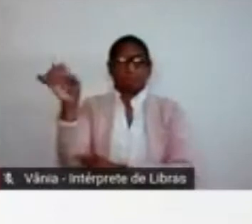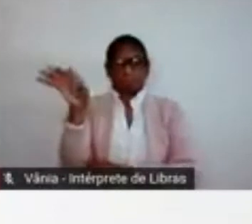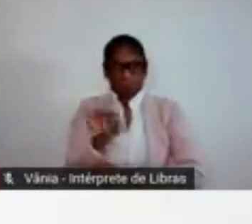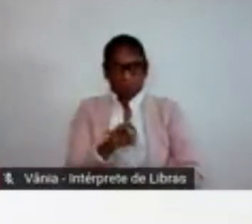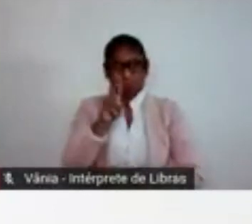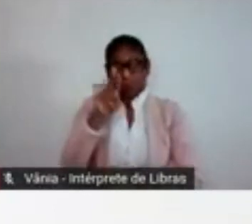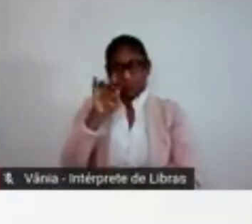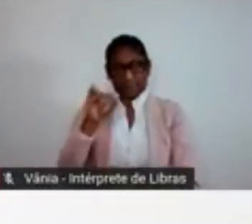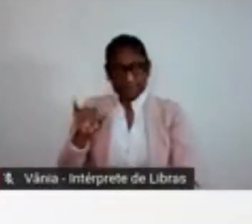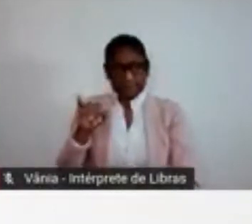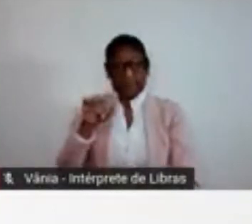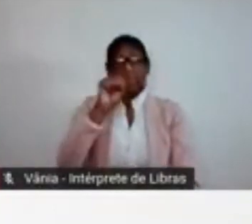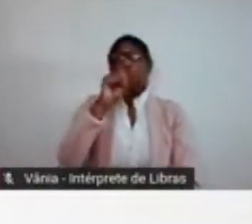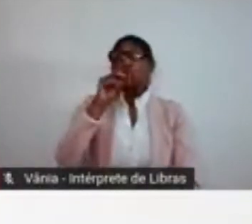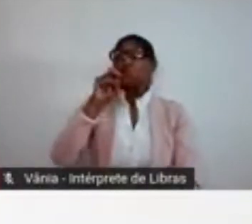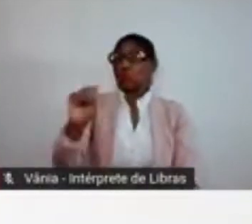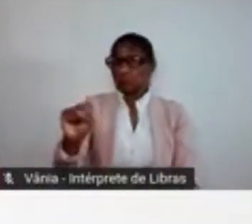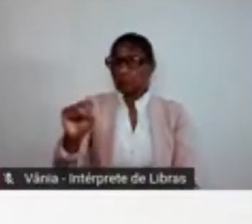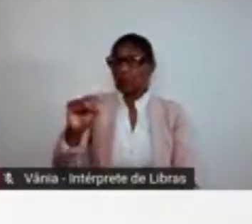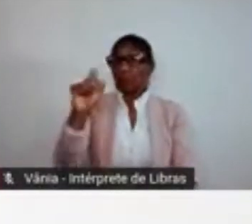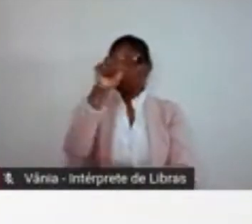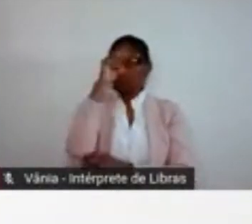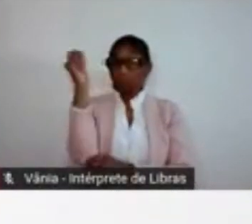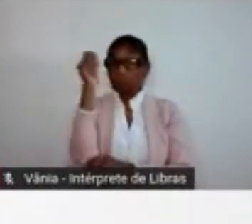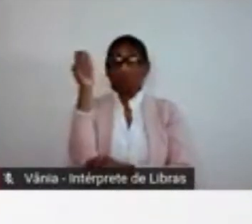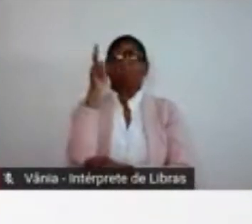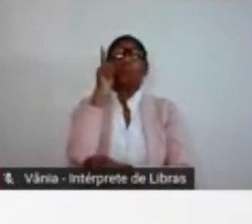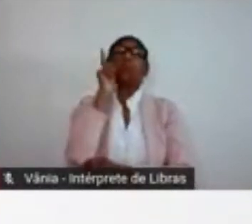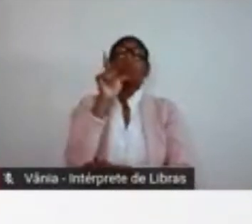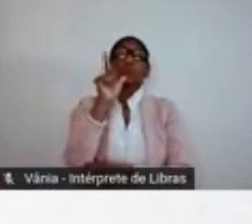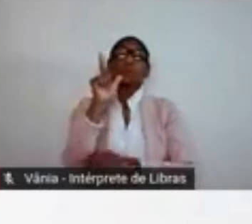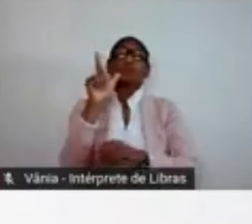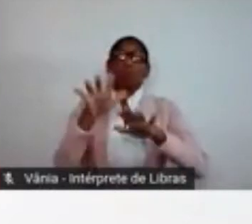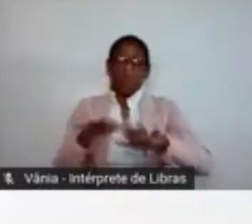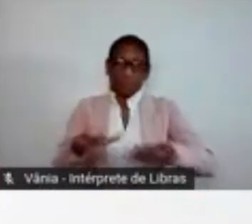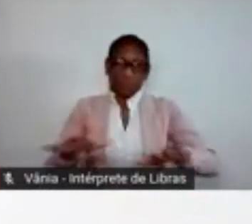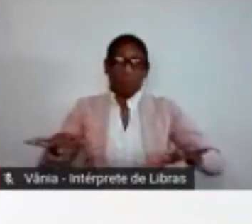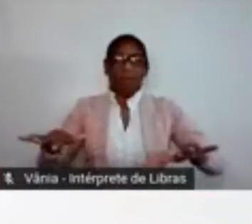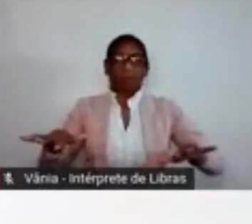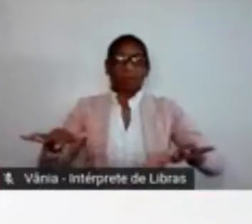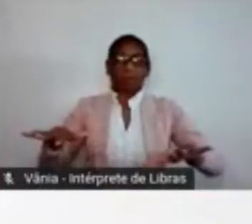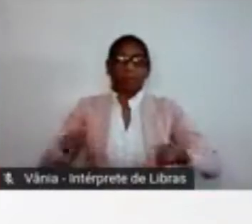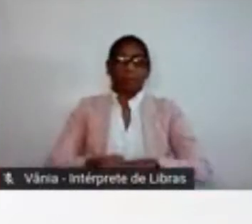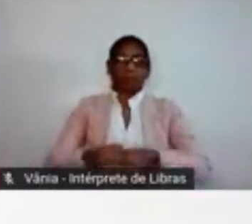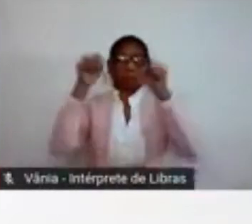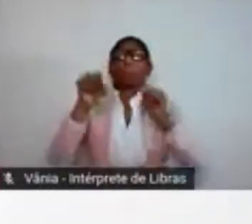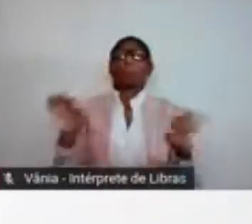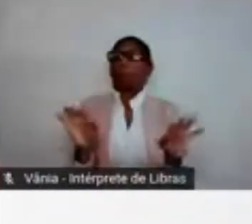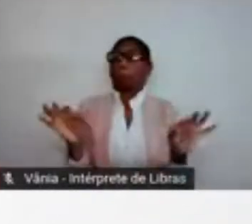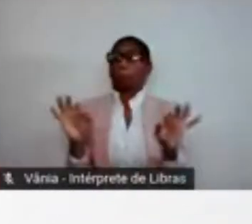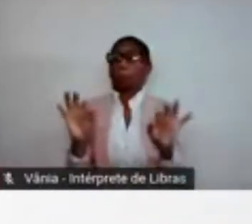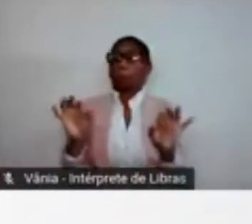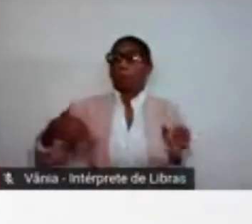do SUS no Rio Grande do Sul, e com isso a gente conseguiu evitar que até o presente momento